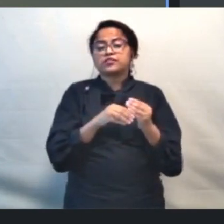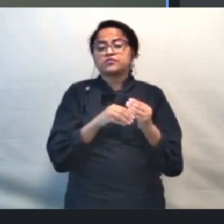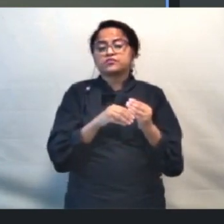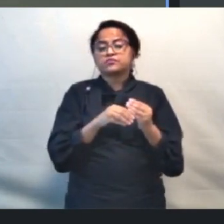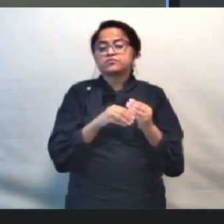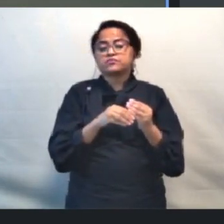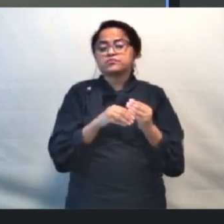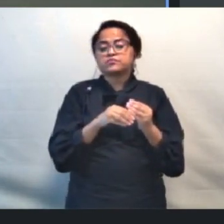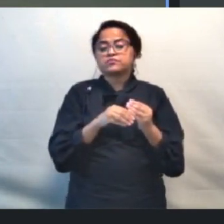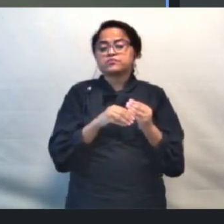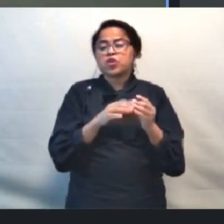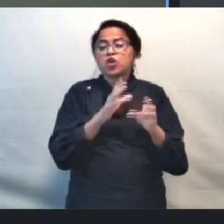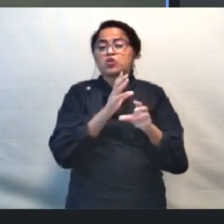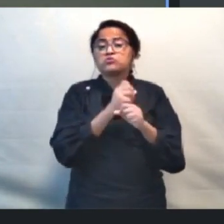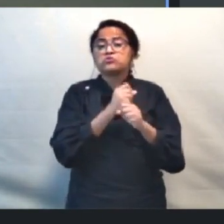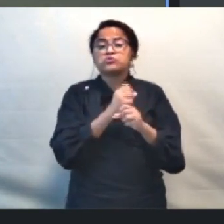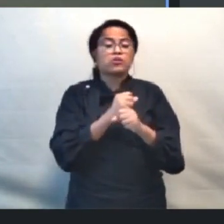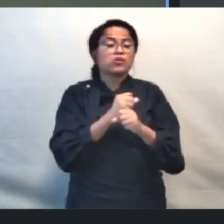somam